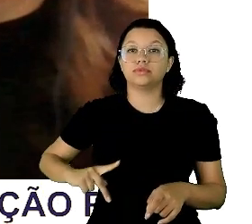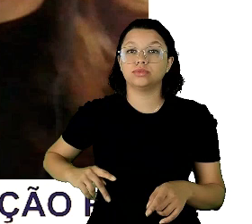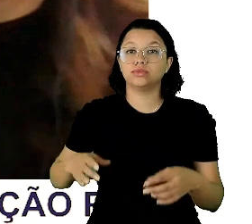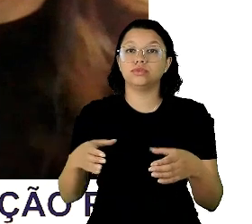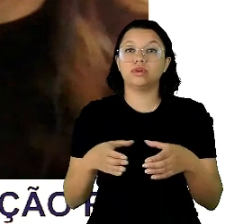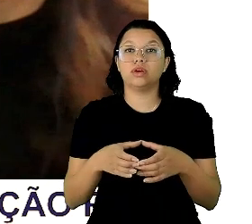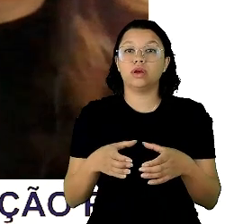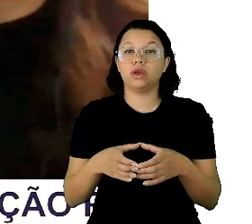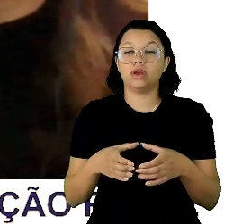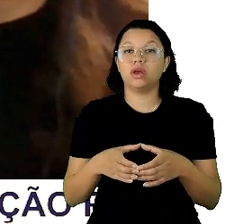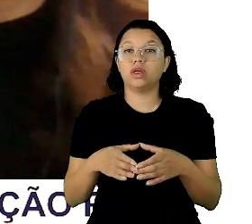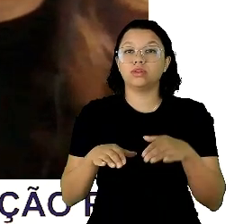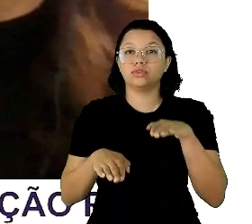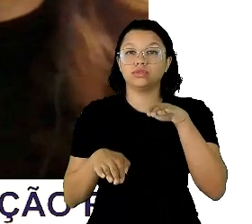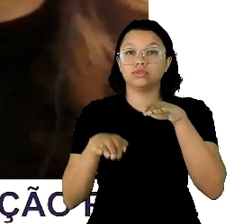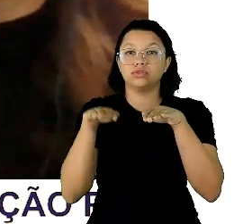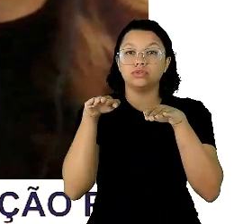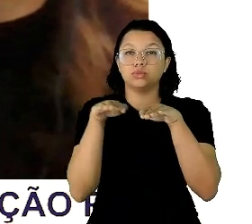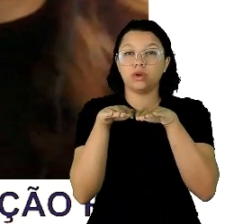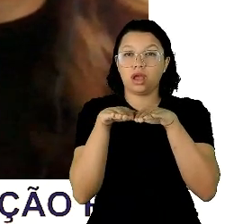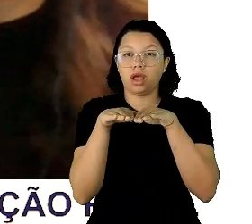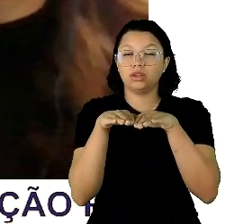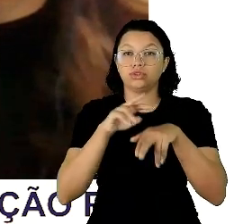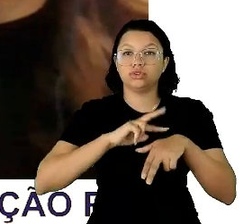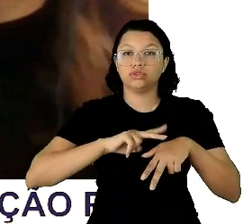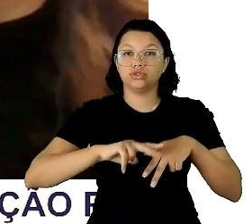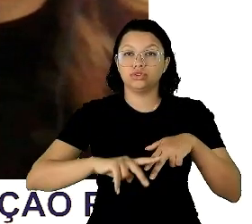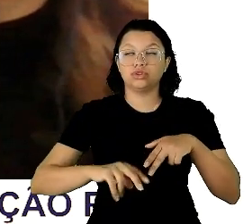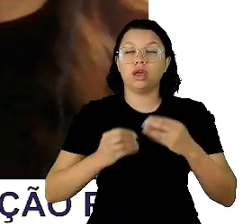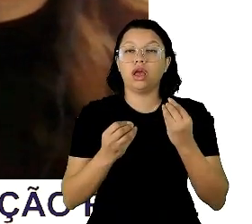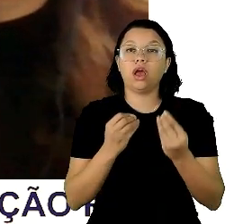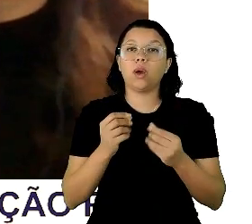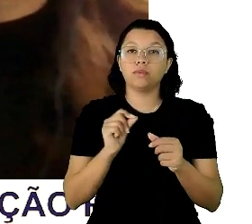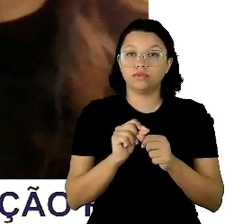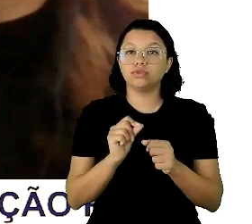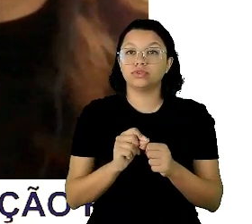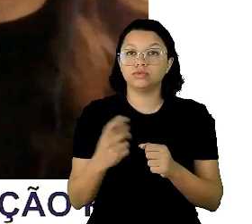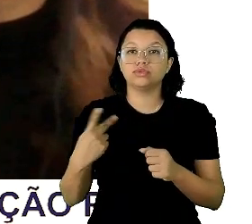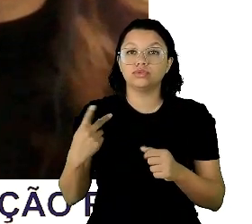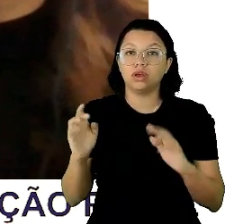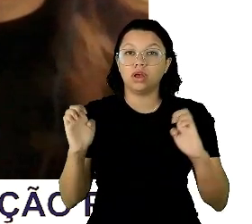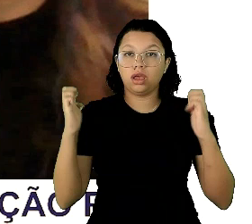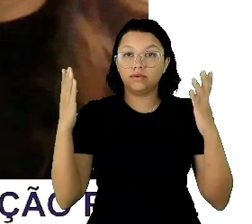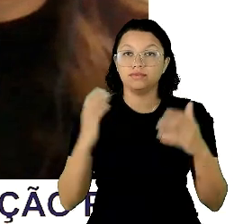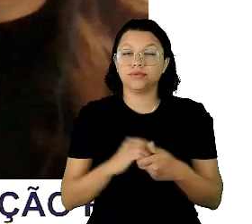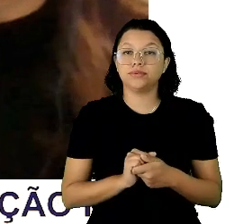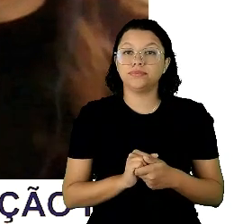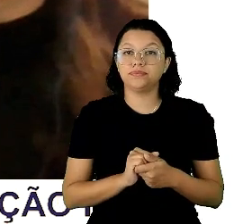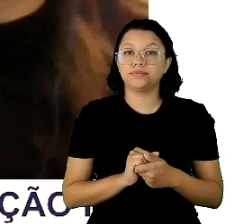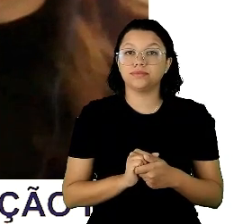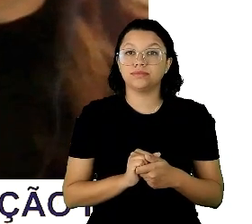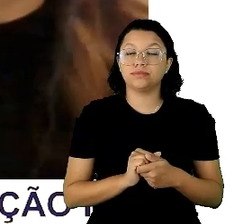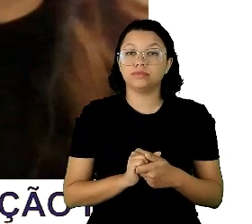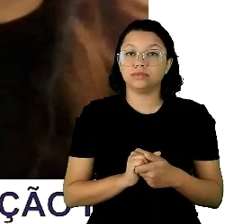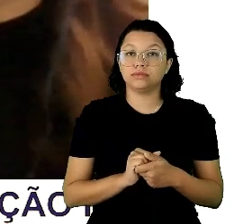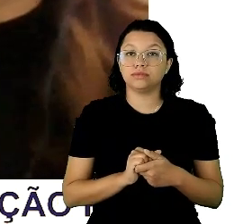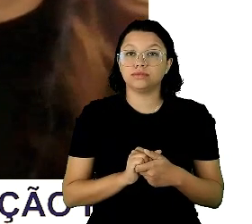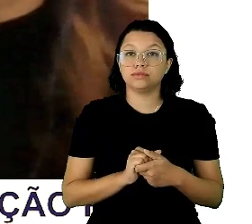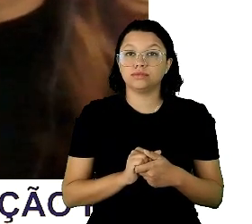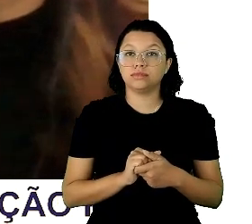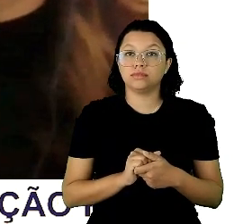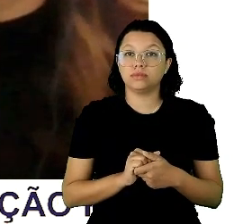de Equidade de Gênero. Como temos feito nos nossos eventos, eu vou fazer a